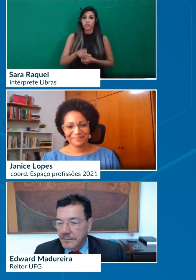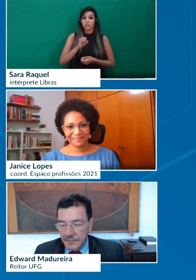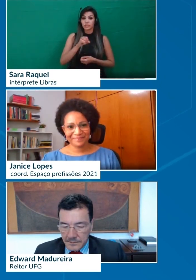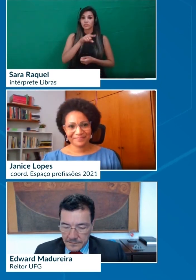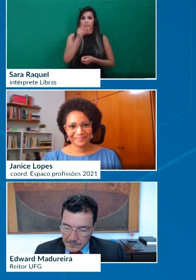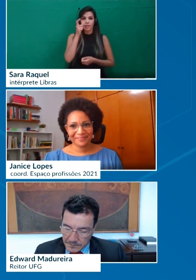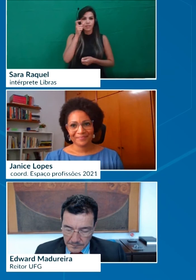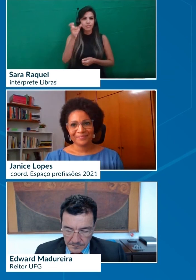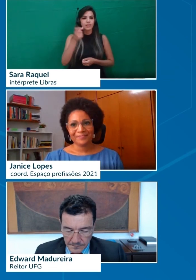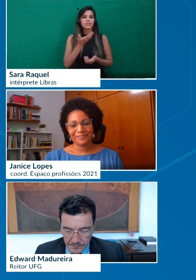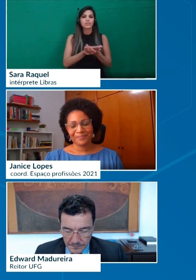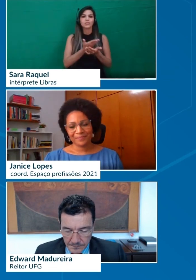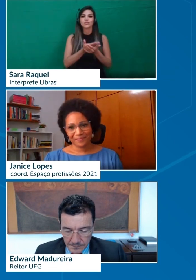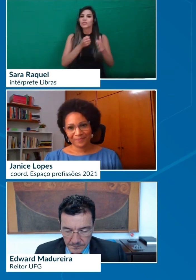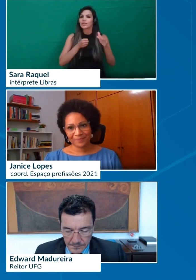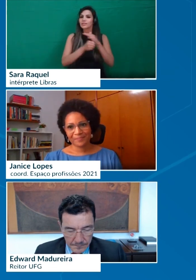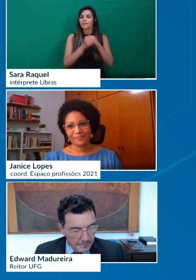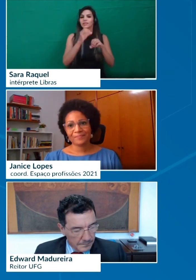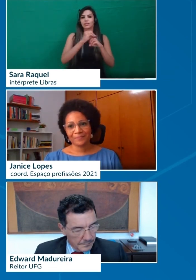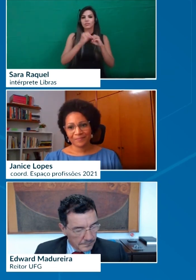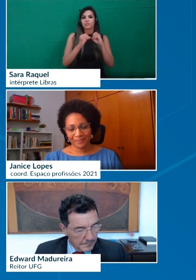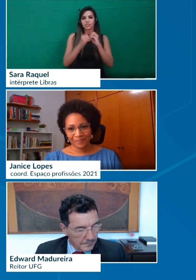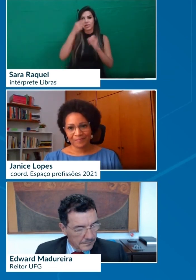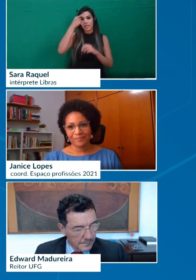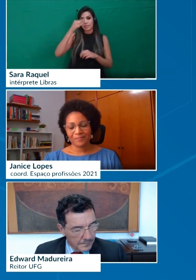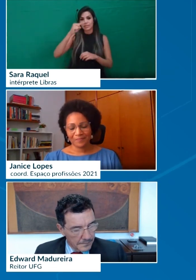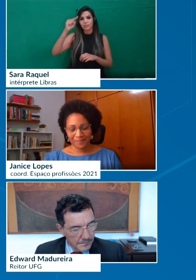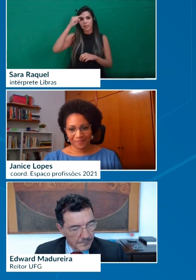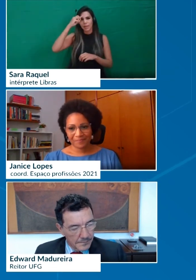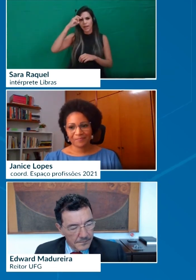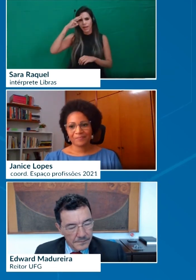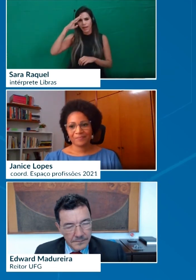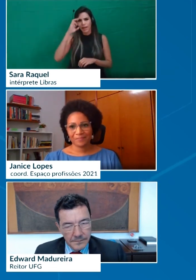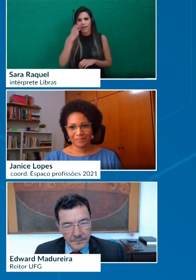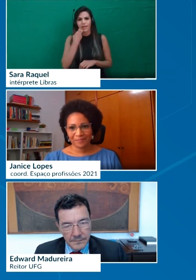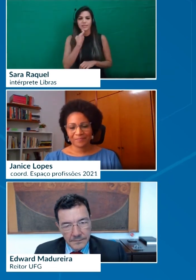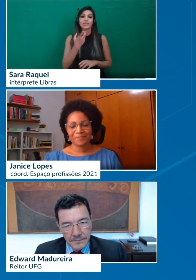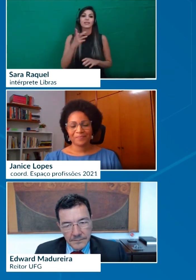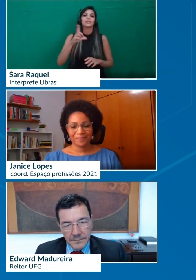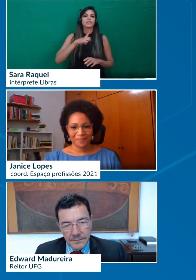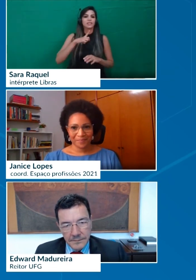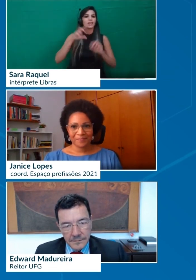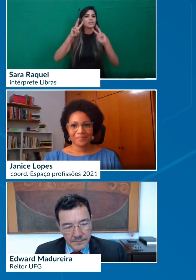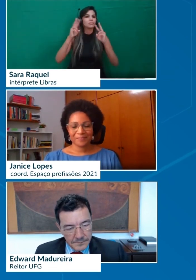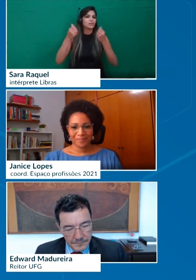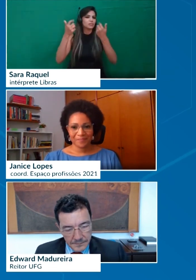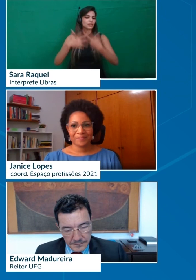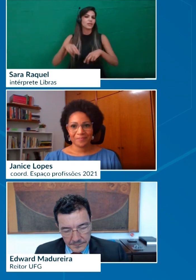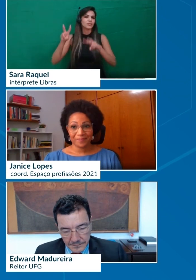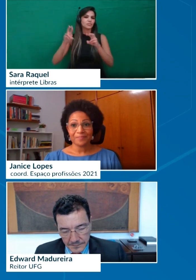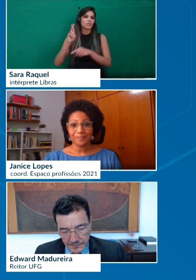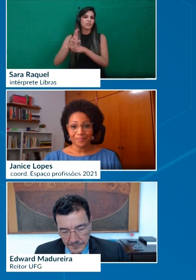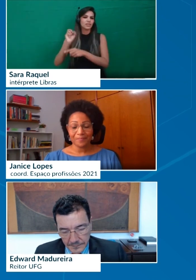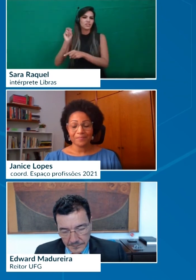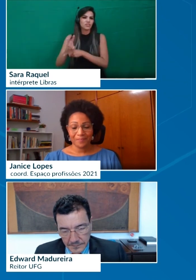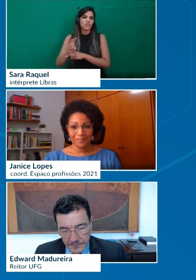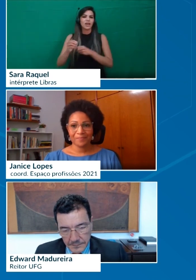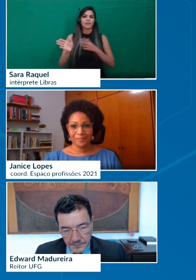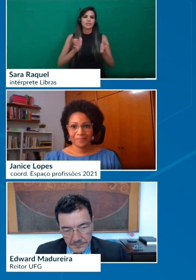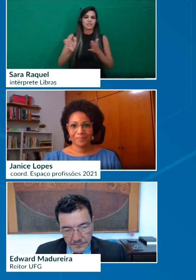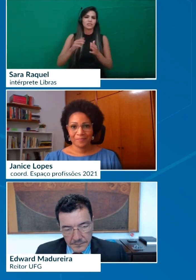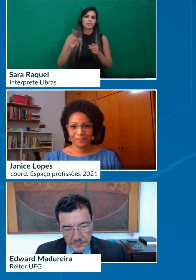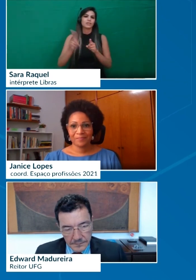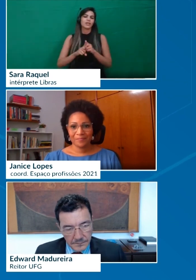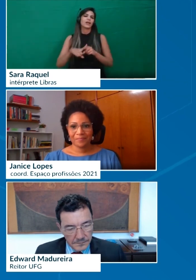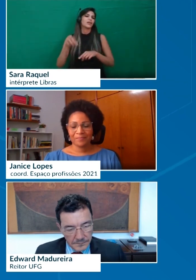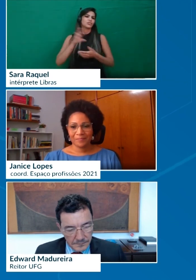em estudar na UFG, você durante a semana vai saber sobre as cotas, sobre as bolsas, sobre projetos de extensão, sobre os serviços que